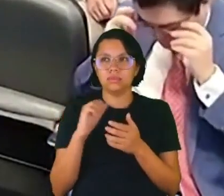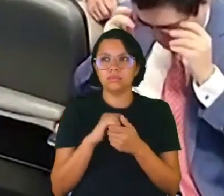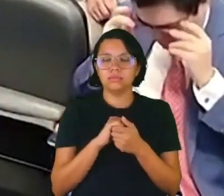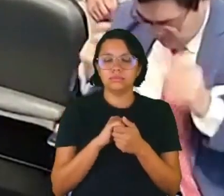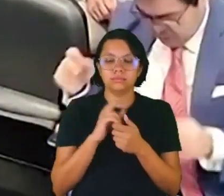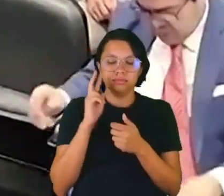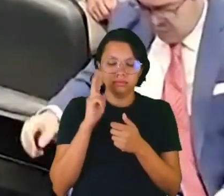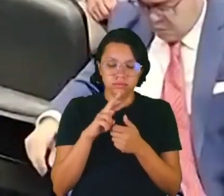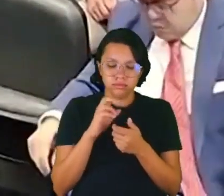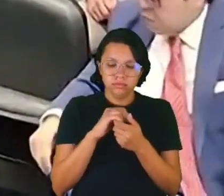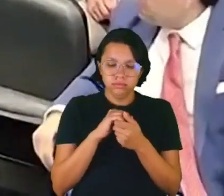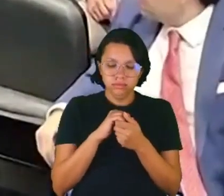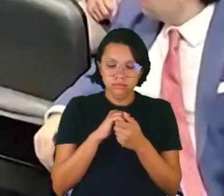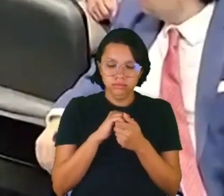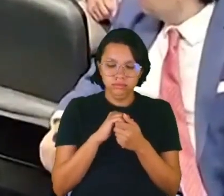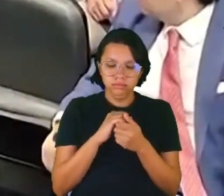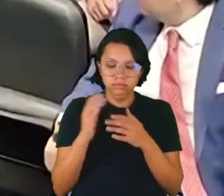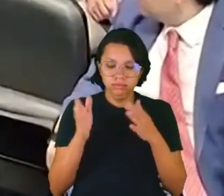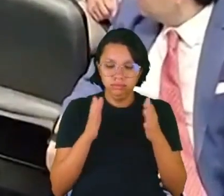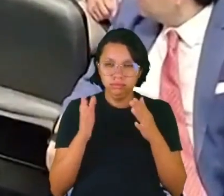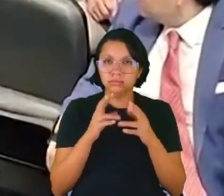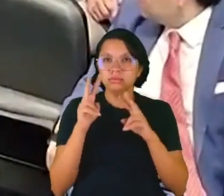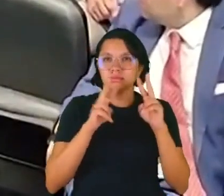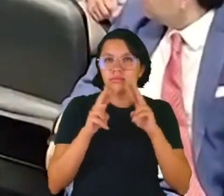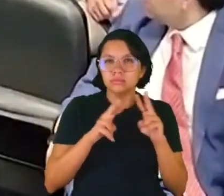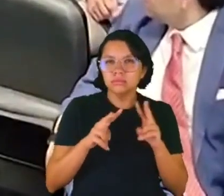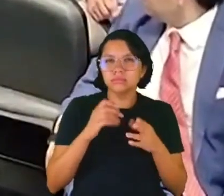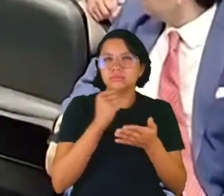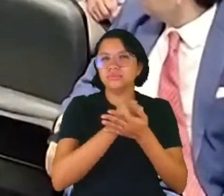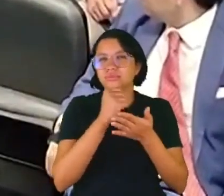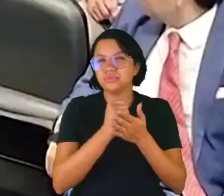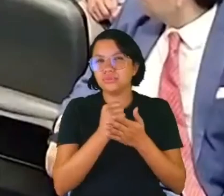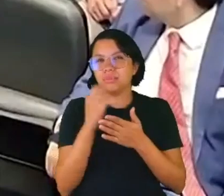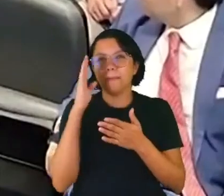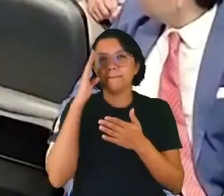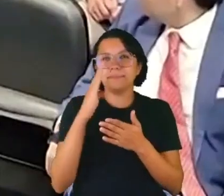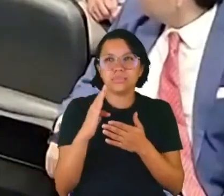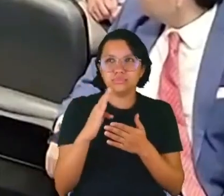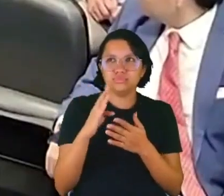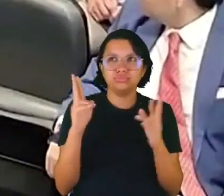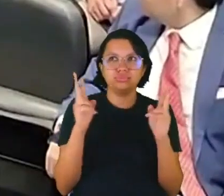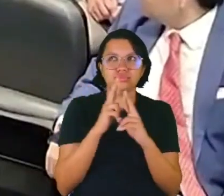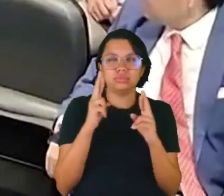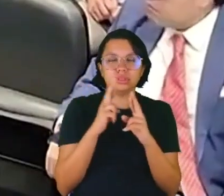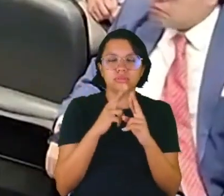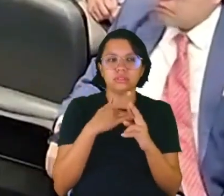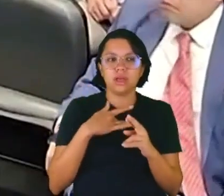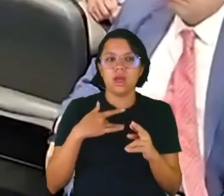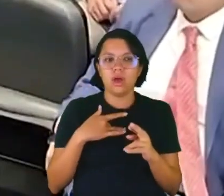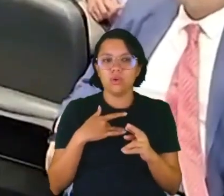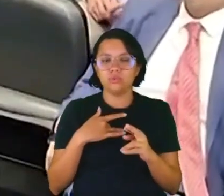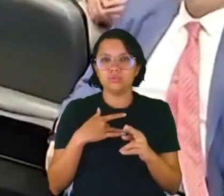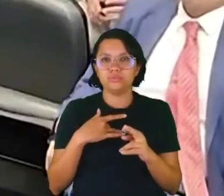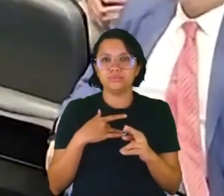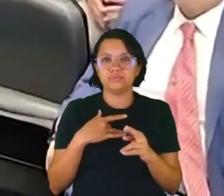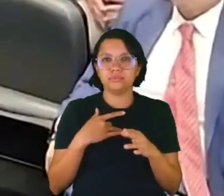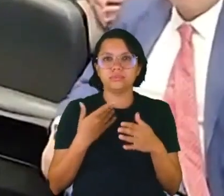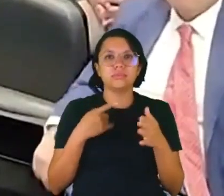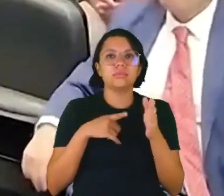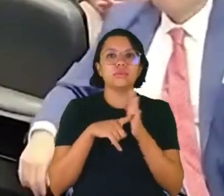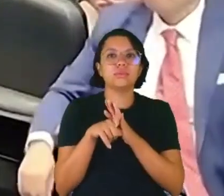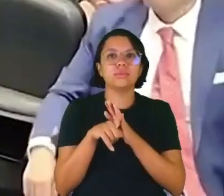vejo até nessa situação de revisão contratual, principalmente questões de saúde. E aí eu pergunto